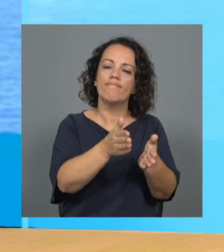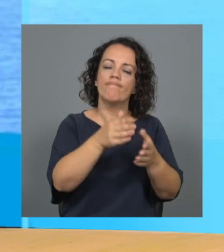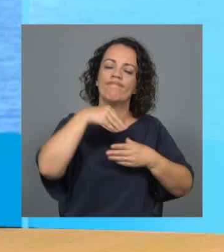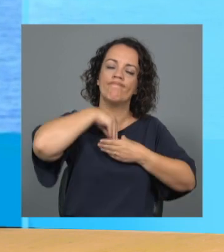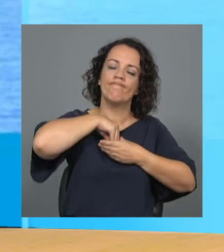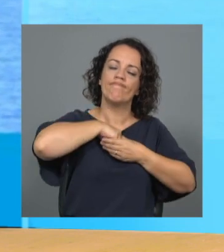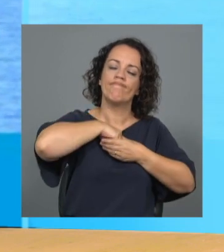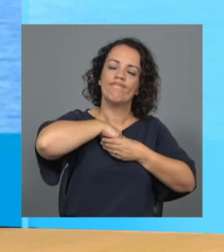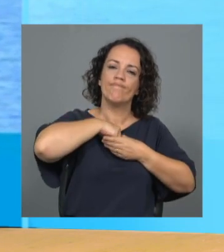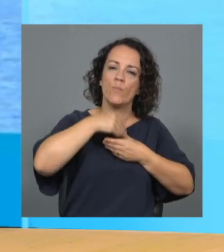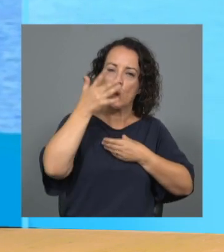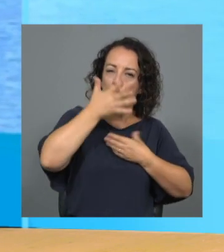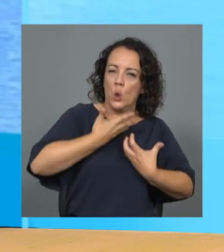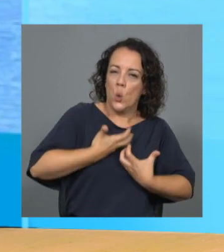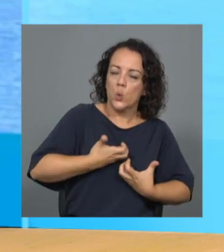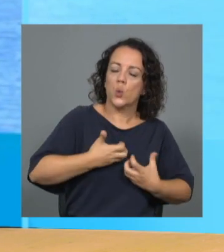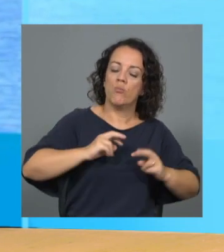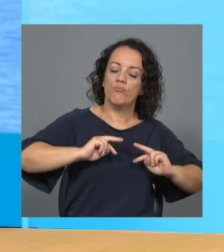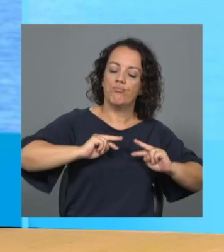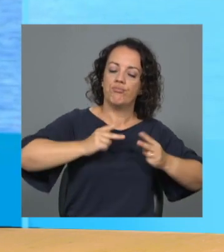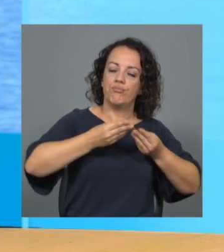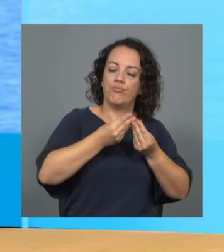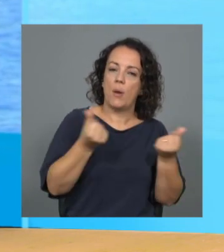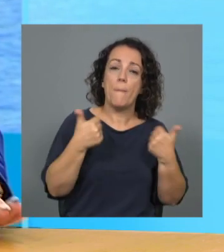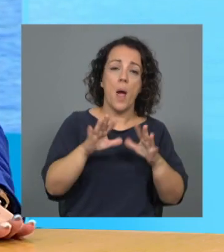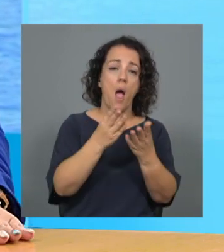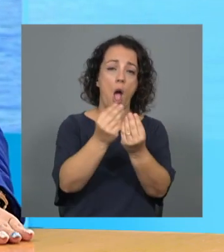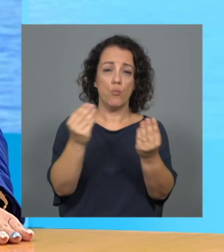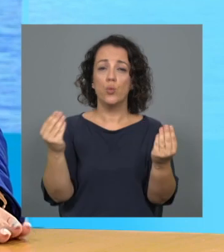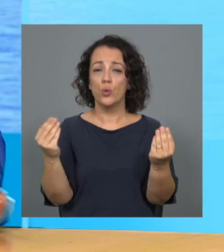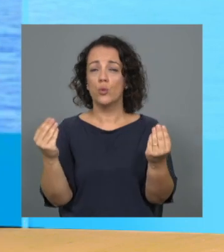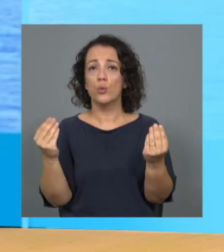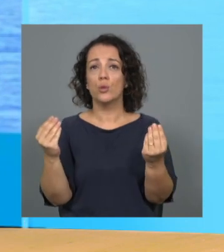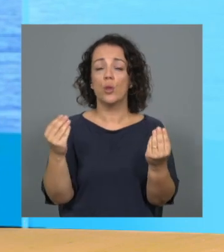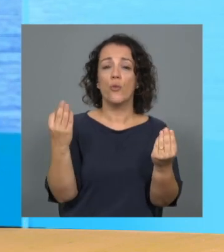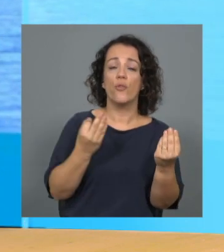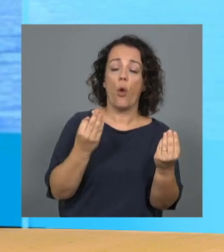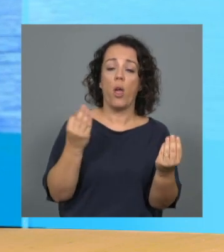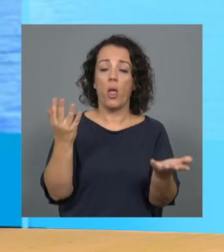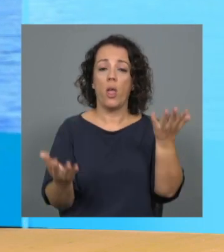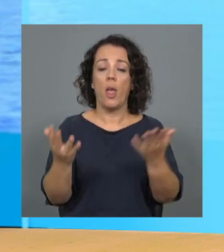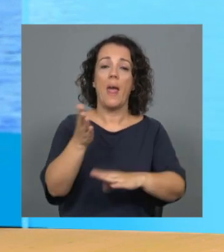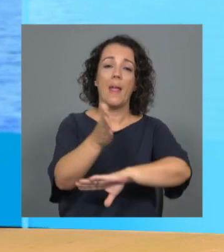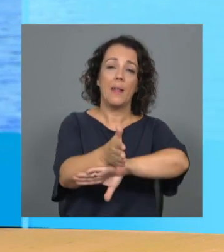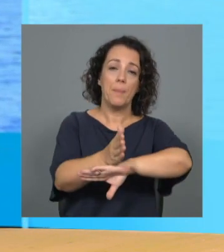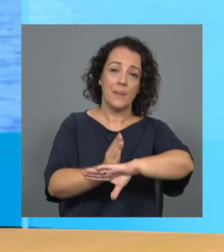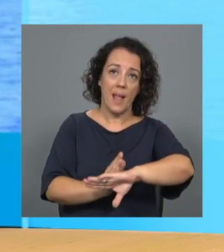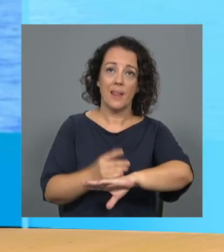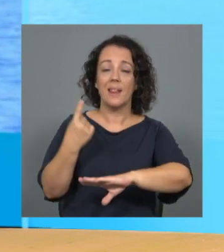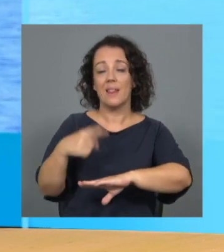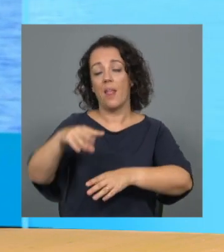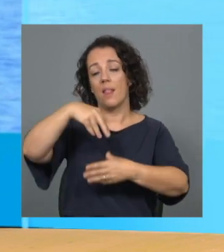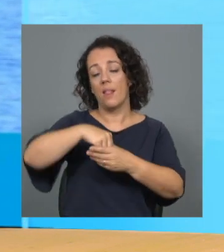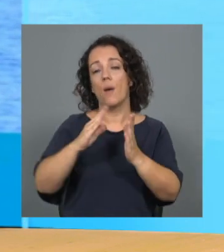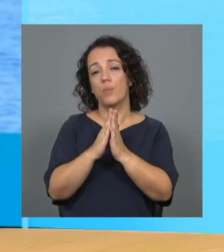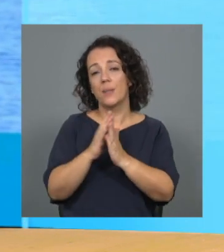Claro que muitos dos casos ficaram, portanto, entre o aconselhamento e a direção espiritual que nós temos na nossa paróquia